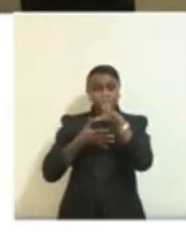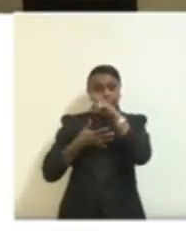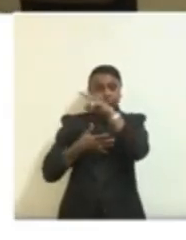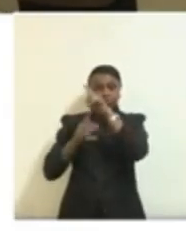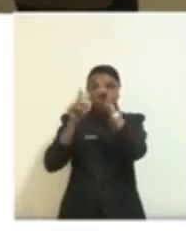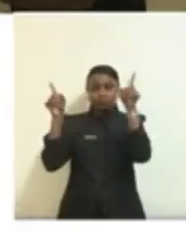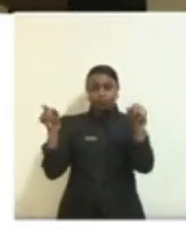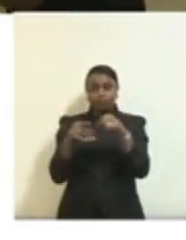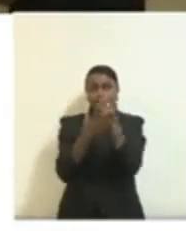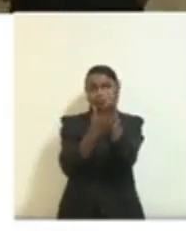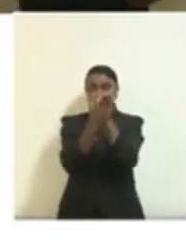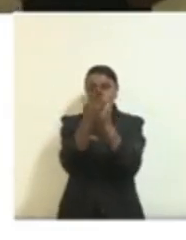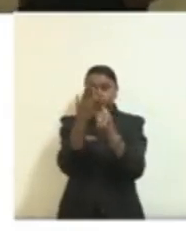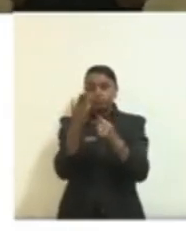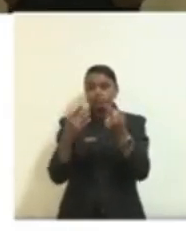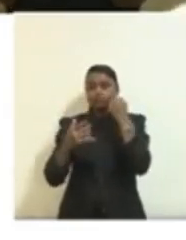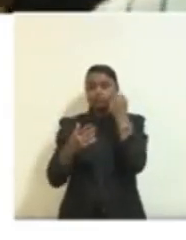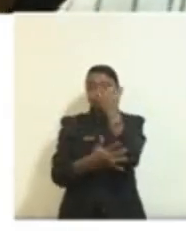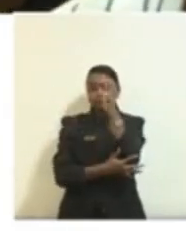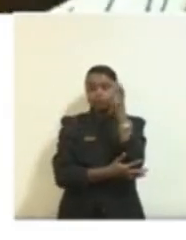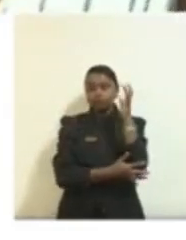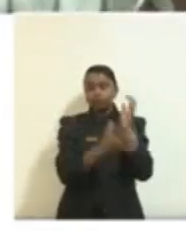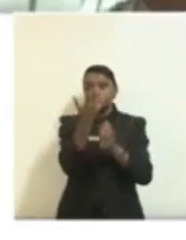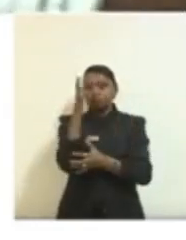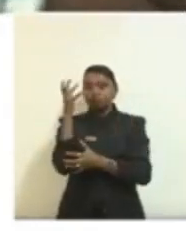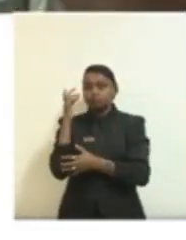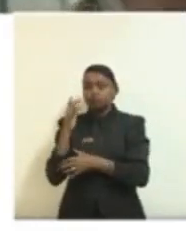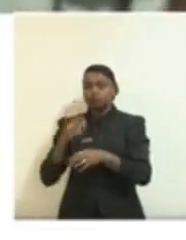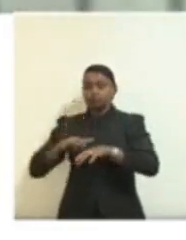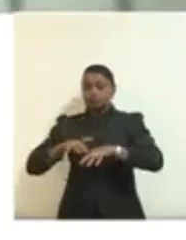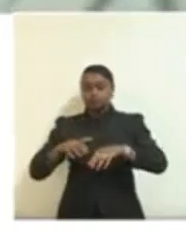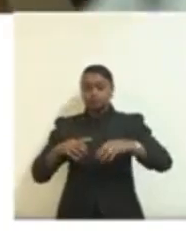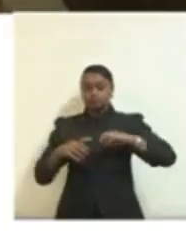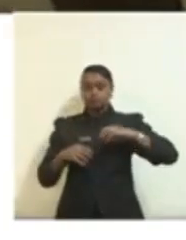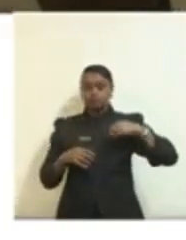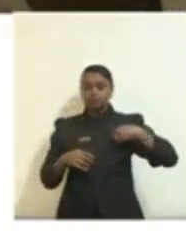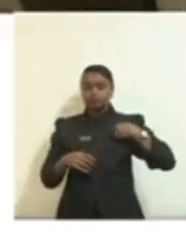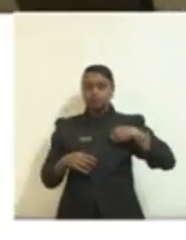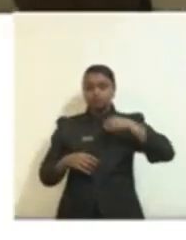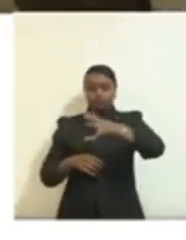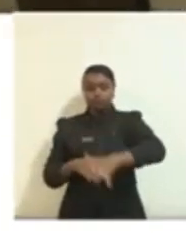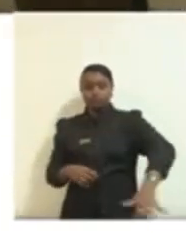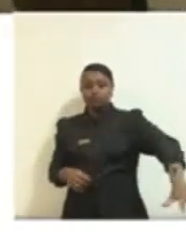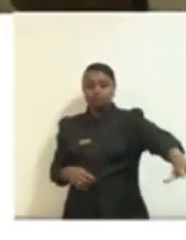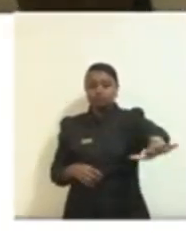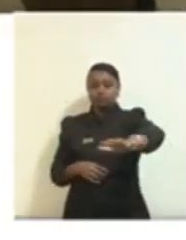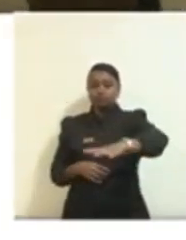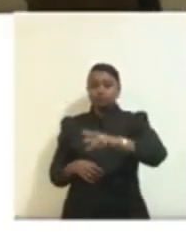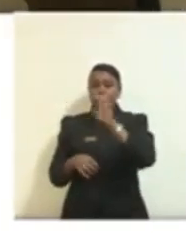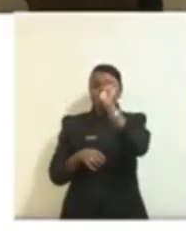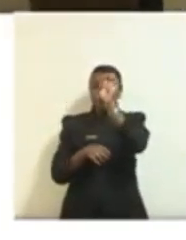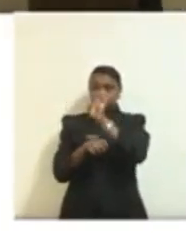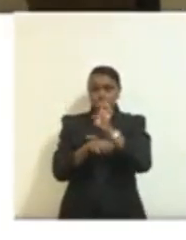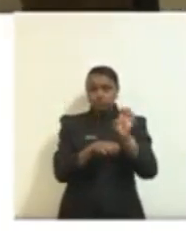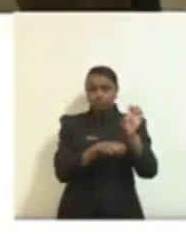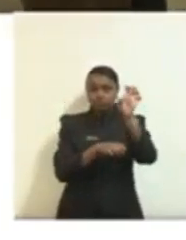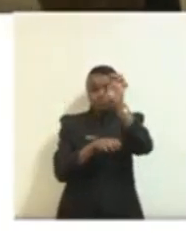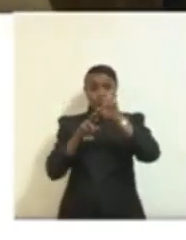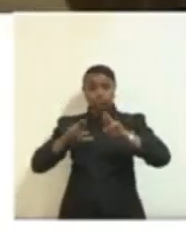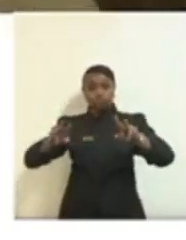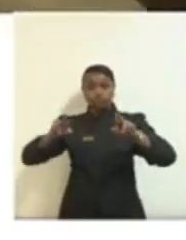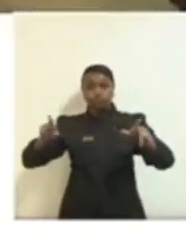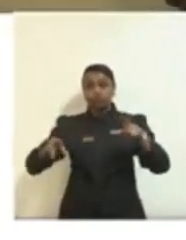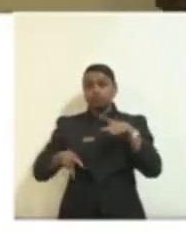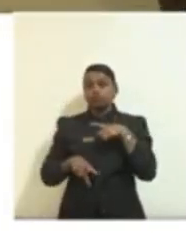avaliado, então, serviços ecossistêmicos. O nível de serviços ecossistêmicos. Tem vários aí listados, estão indicados aqui. Eu